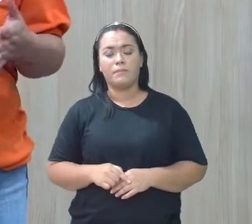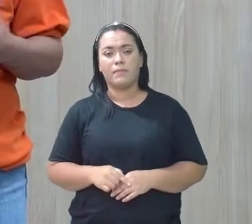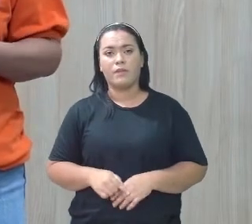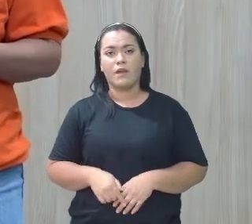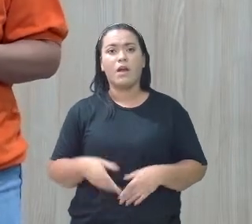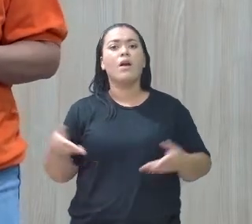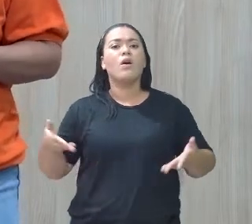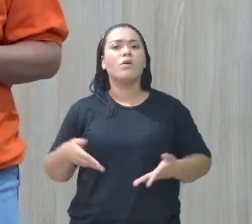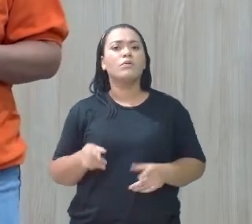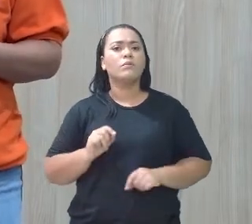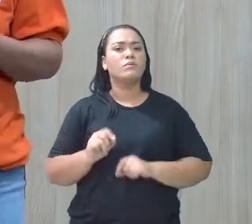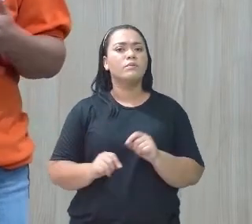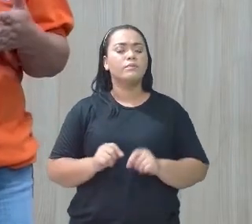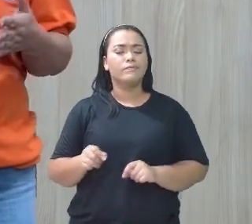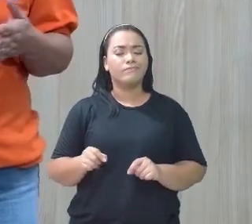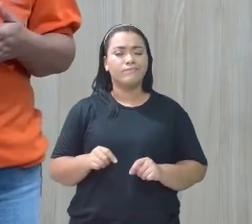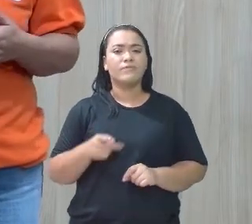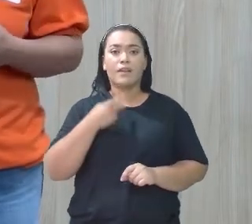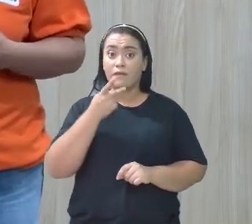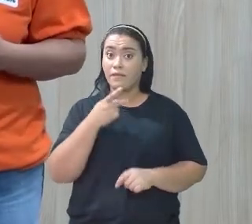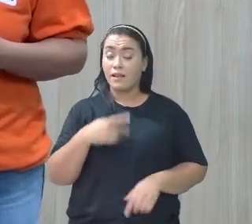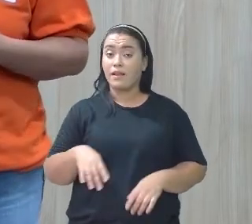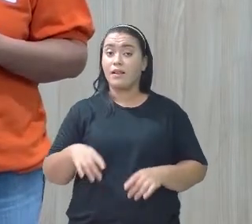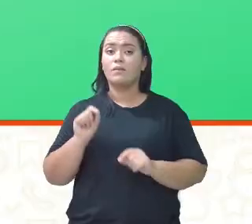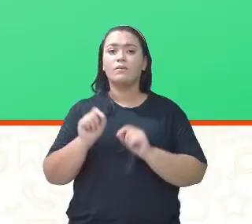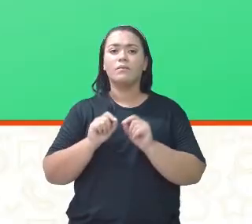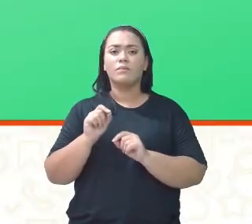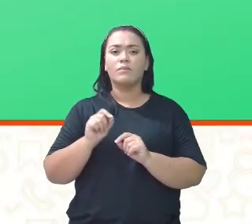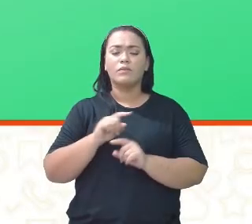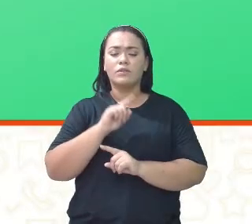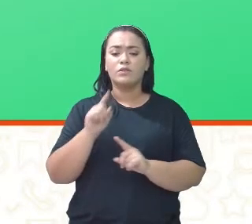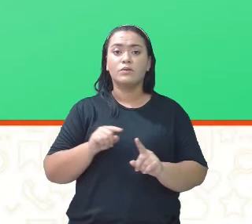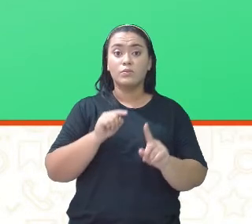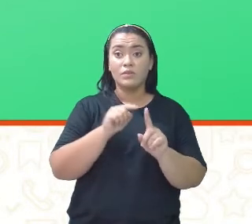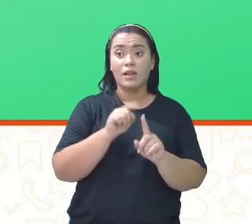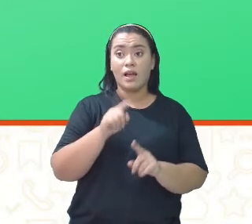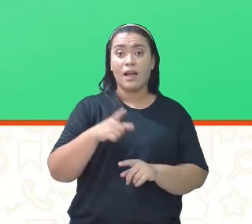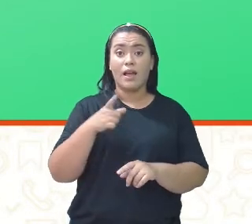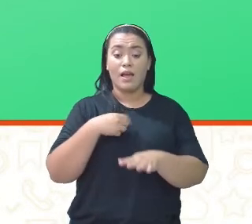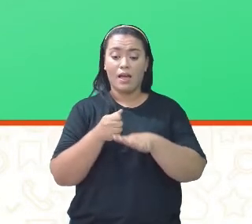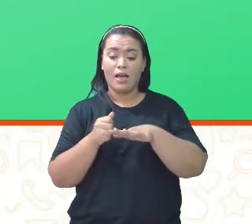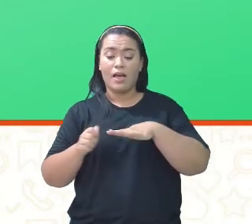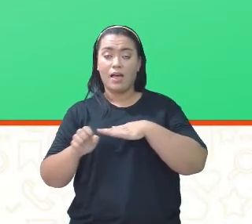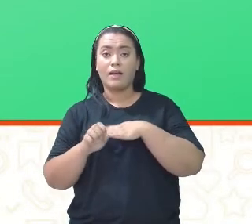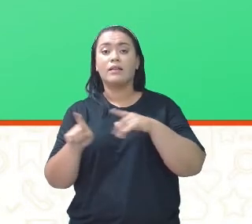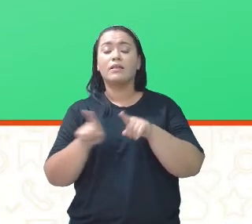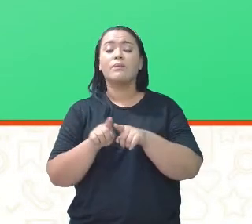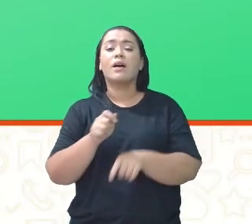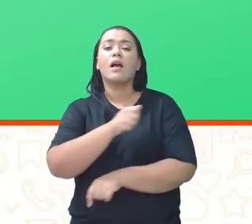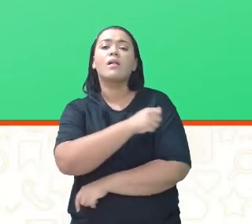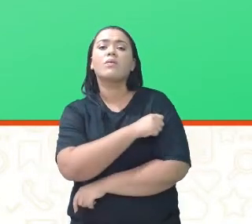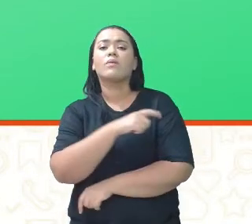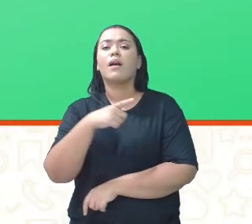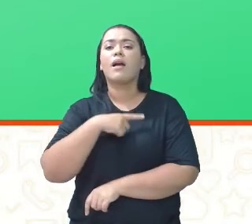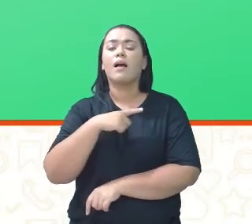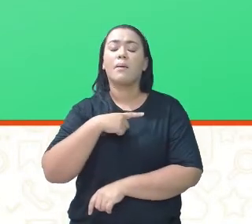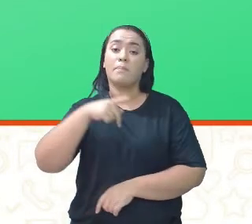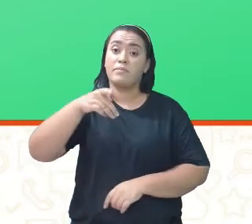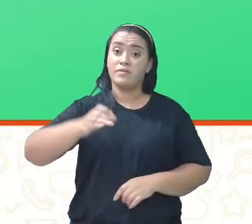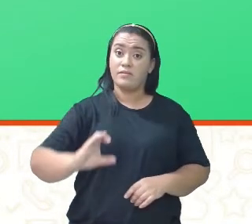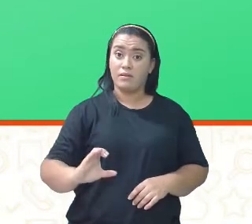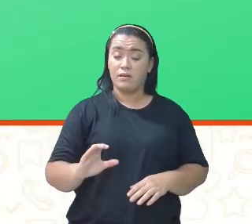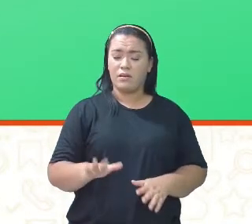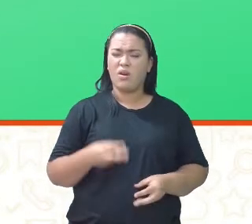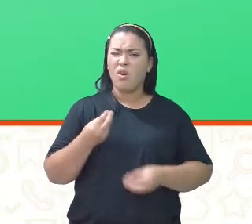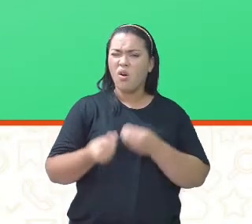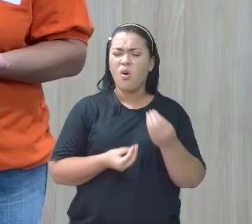Bom, hoje vamos falar especificamente sobre o AE e o estudante com paralisia cerebral. Como